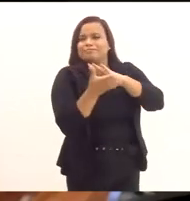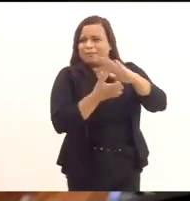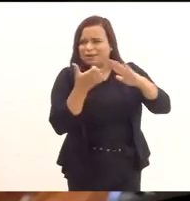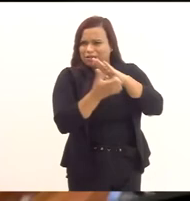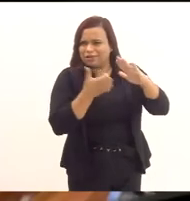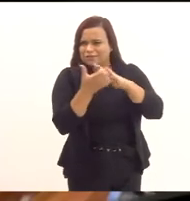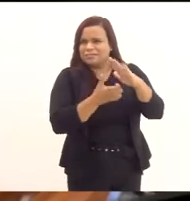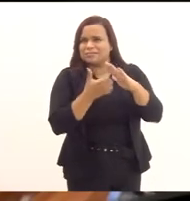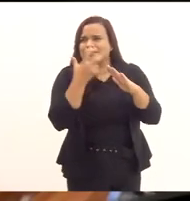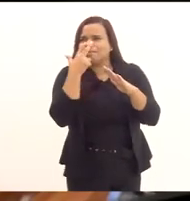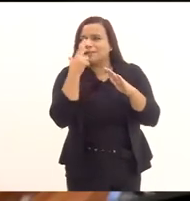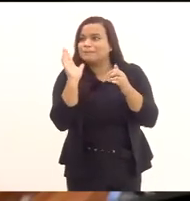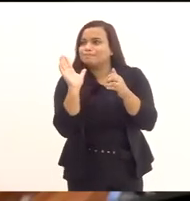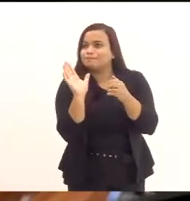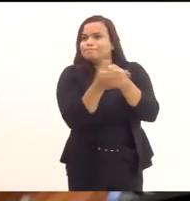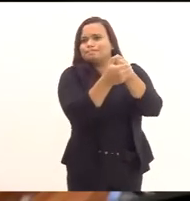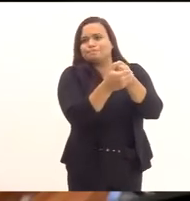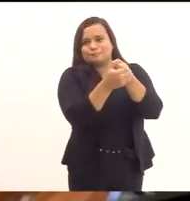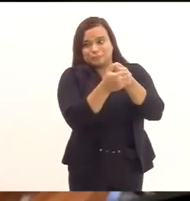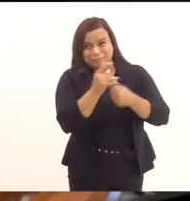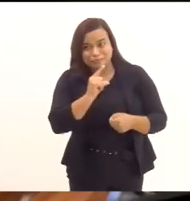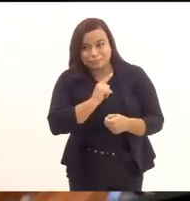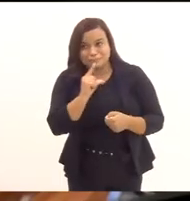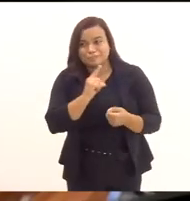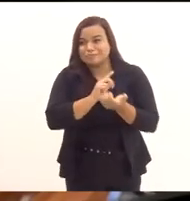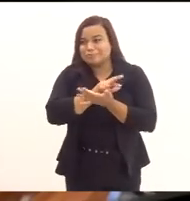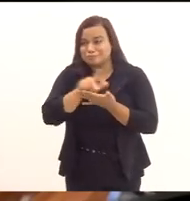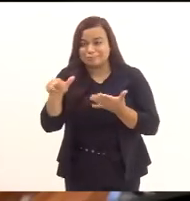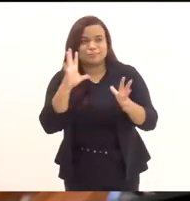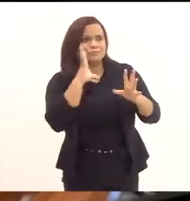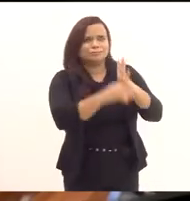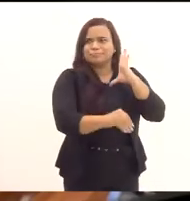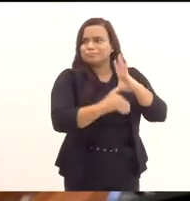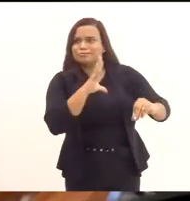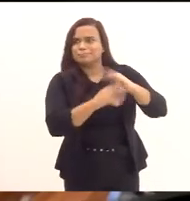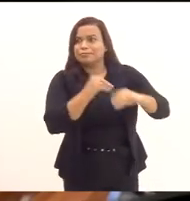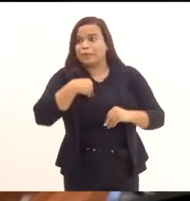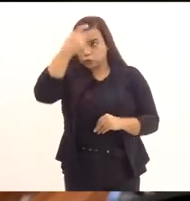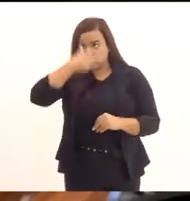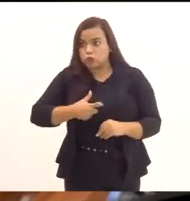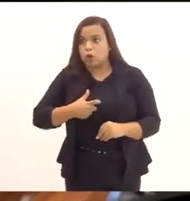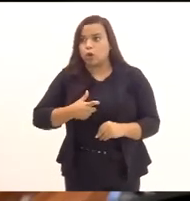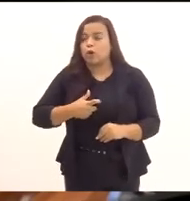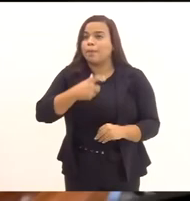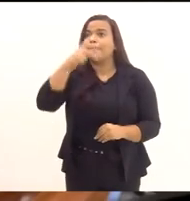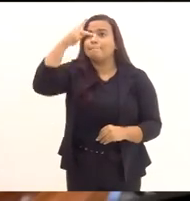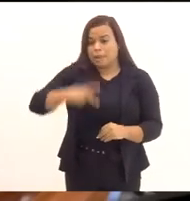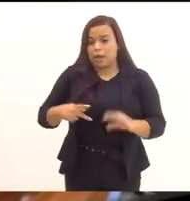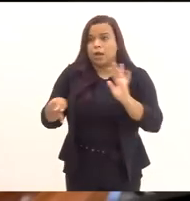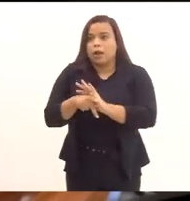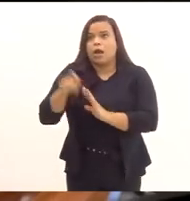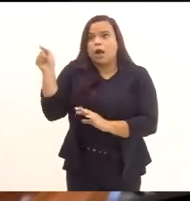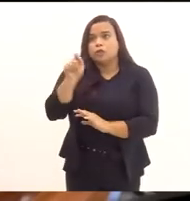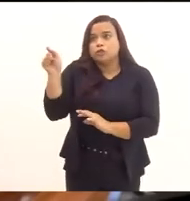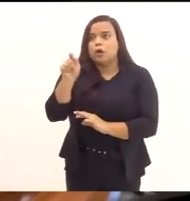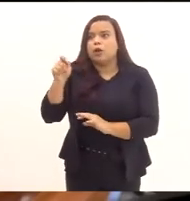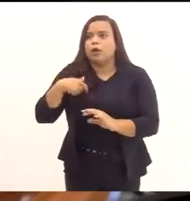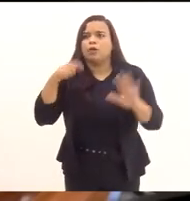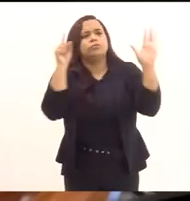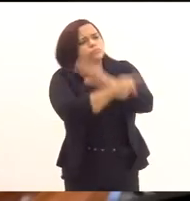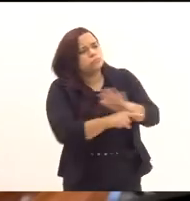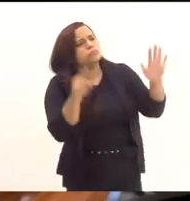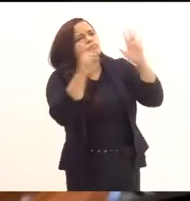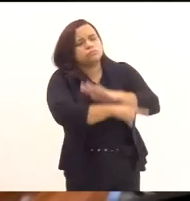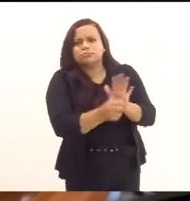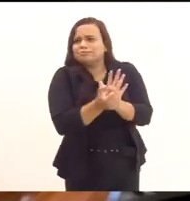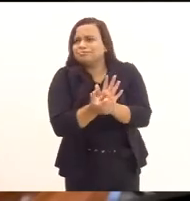se esconde muitas vezes e eu como presidente Associação que fui Quantas vezes questionei a